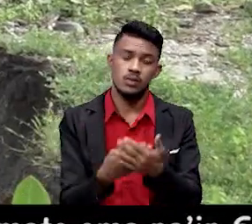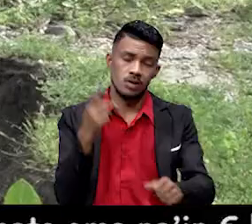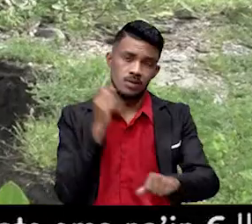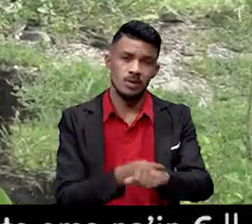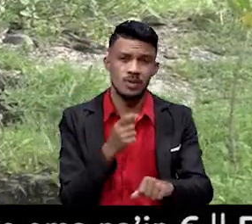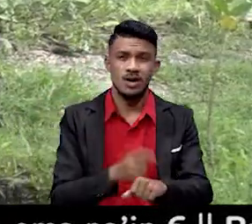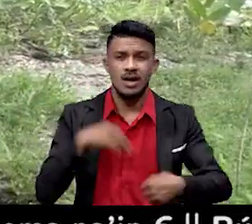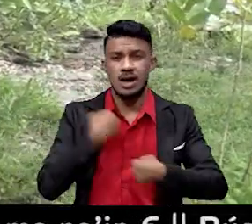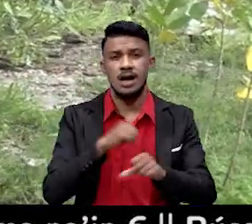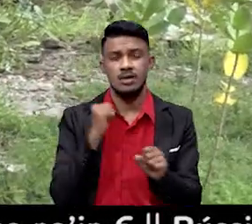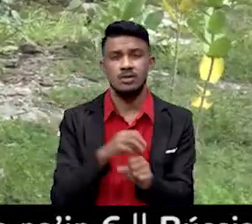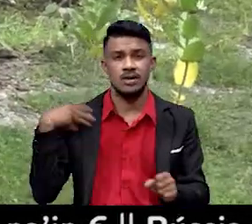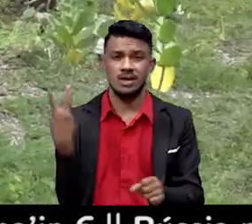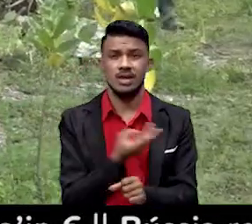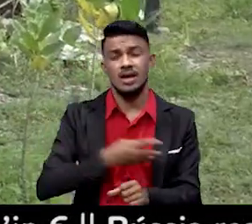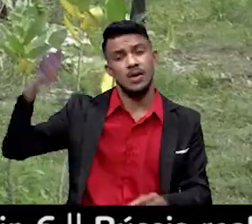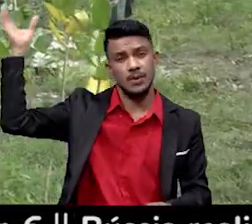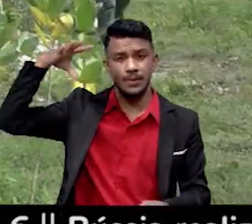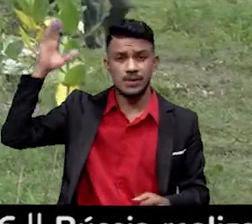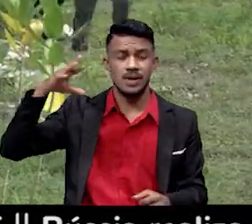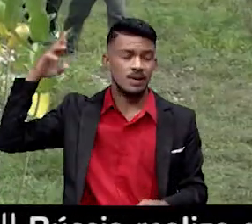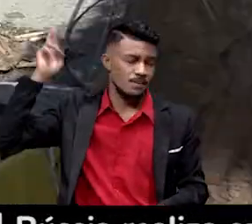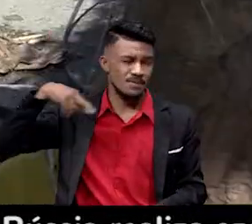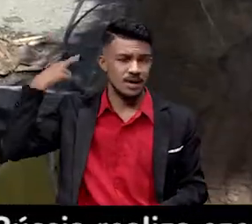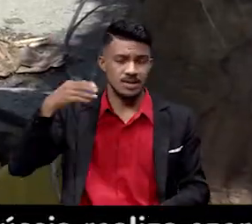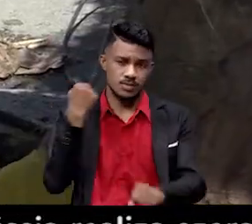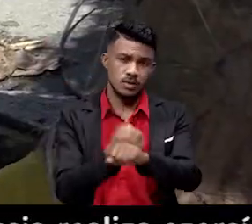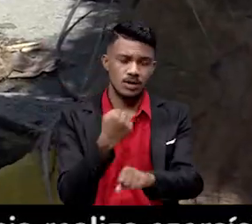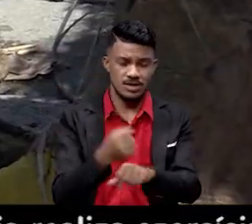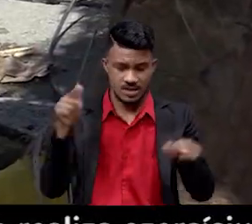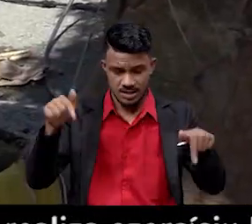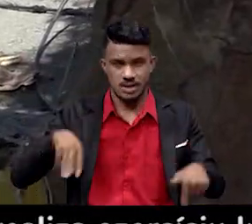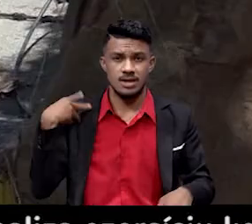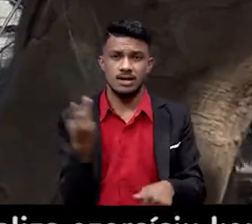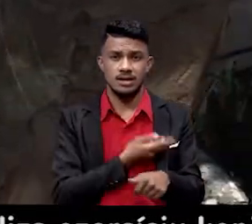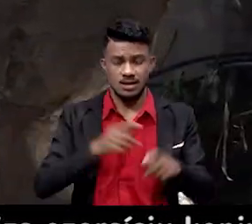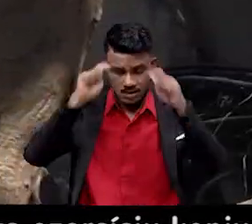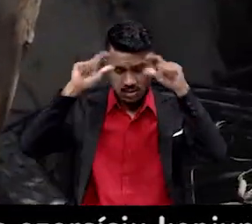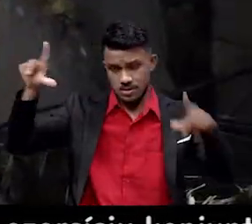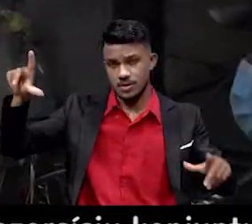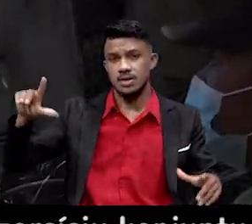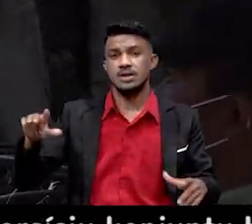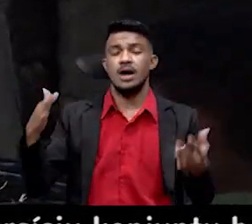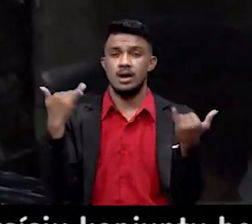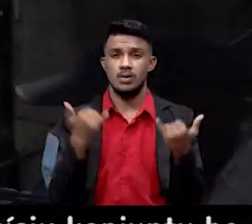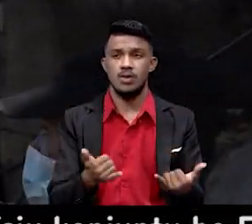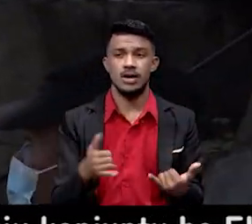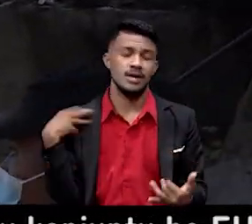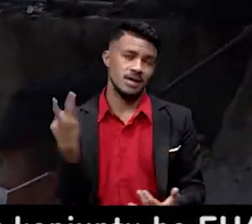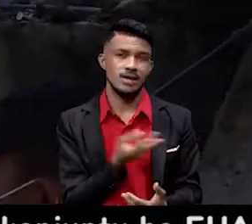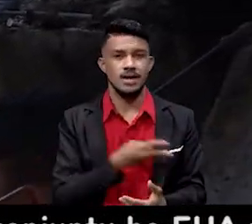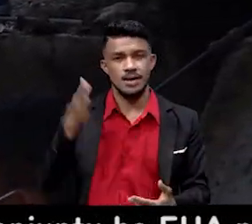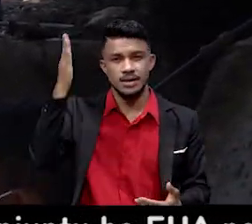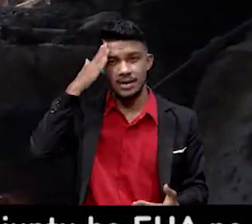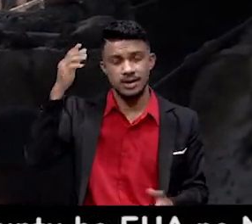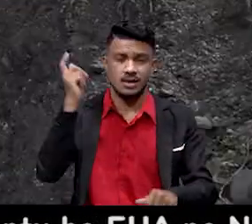halu itania udang nine intensidade ne bo tebes iha itania rai mas Agora de novo aqui, está observa La Niña